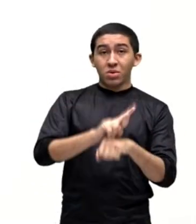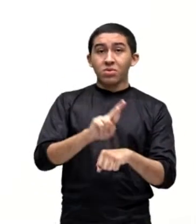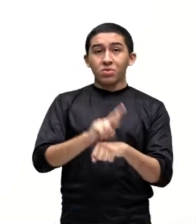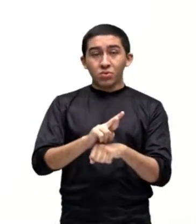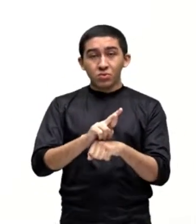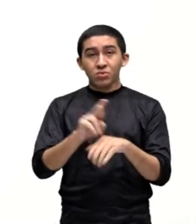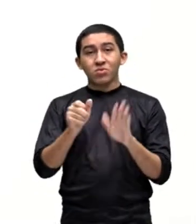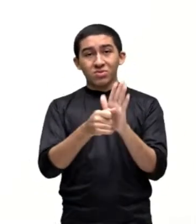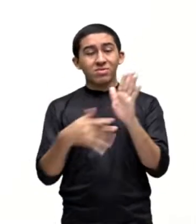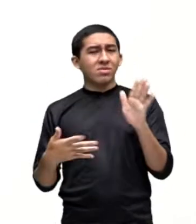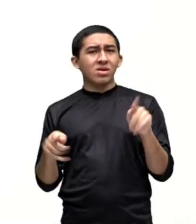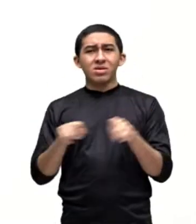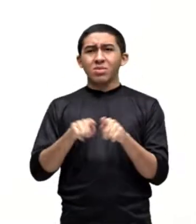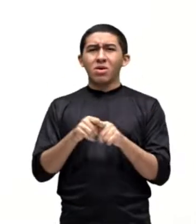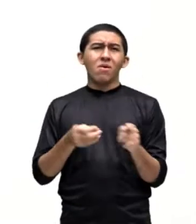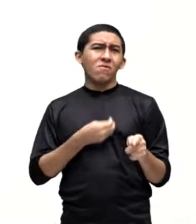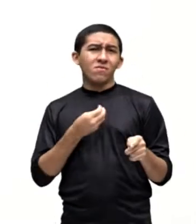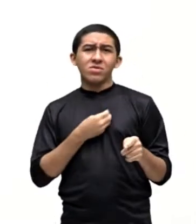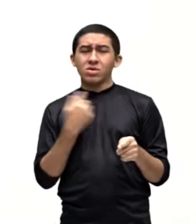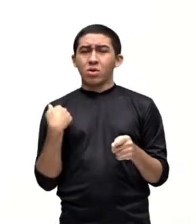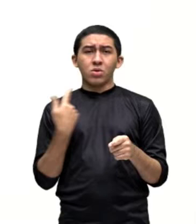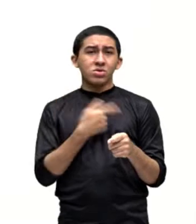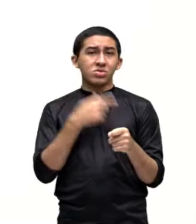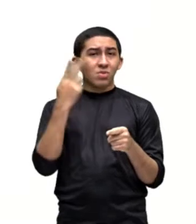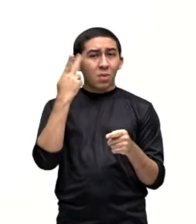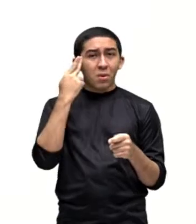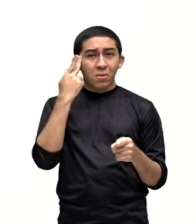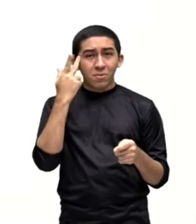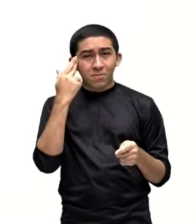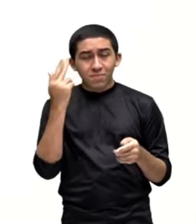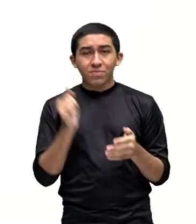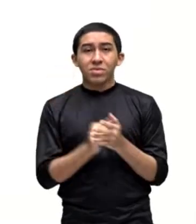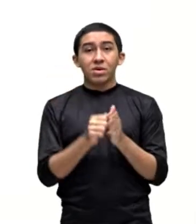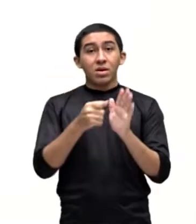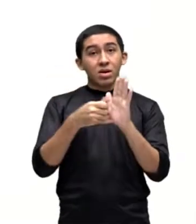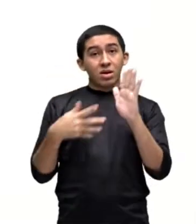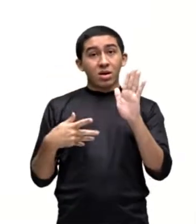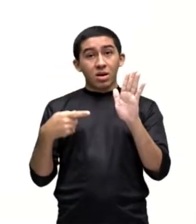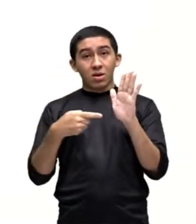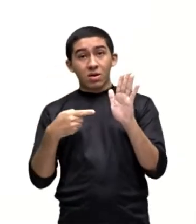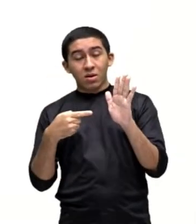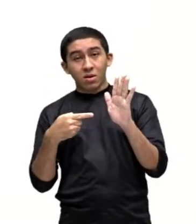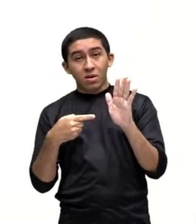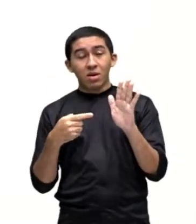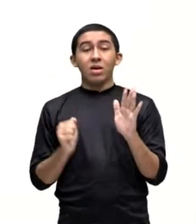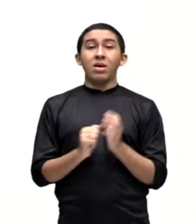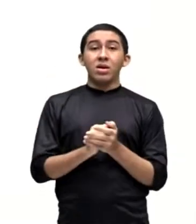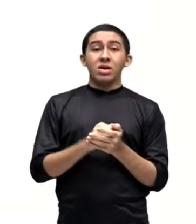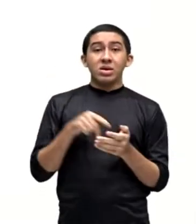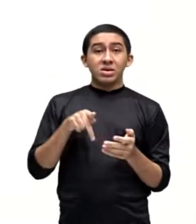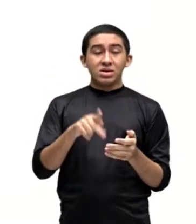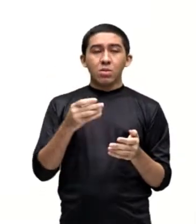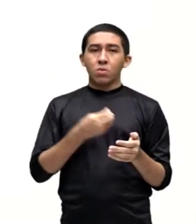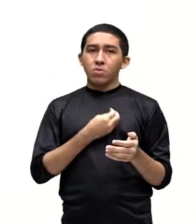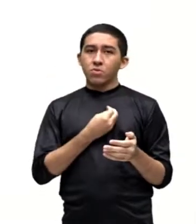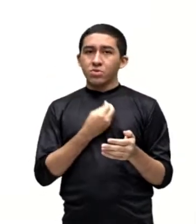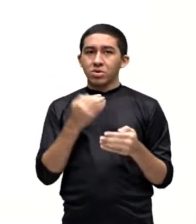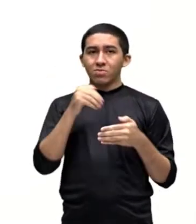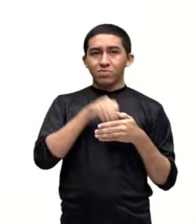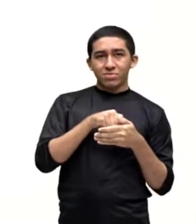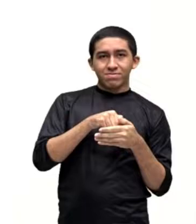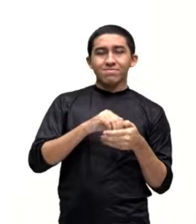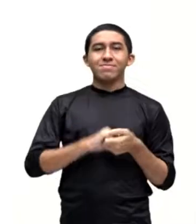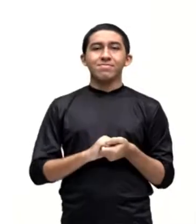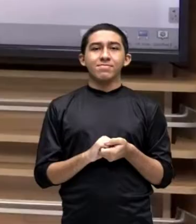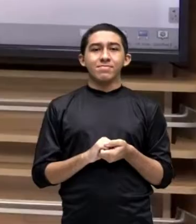no nosso cotidiano. Há figuras de linguagem, figuras de expressão muito presentes no nosso cotidiano, tá bom? Então,